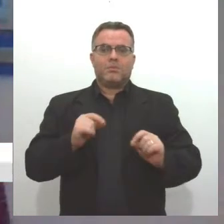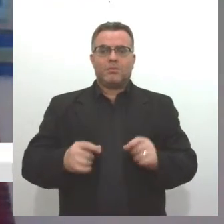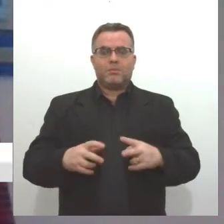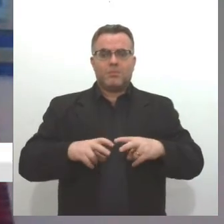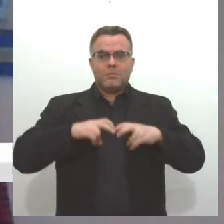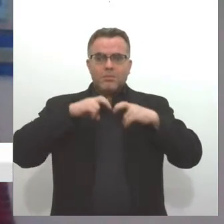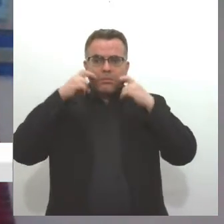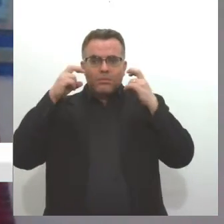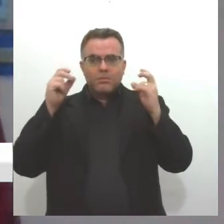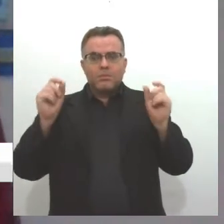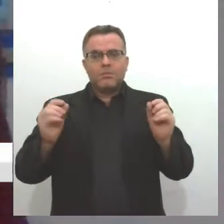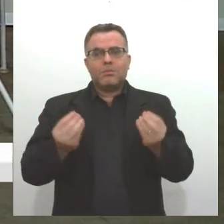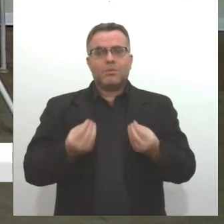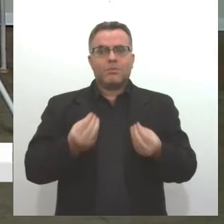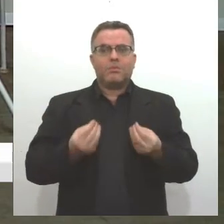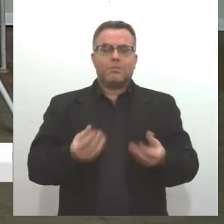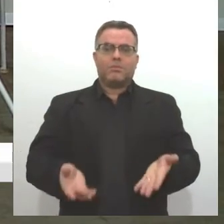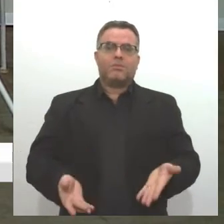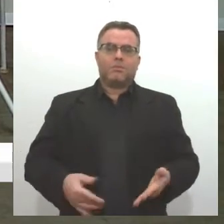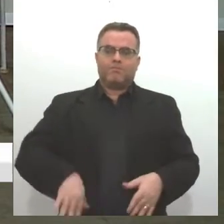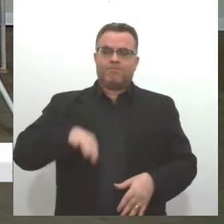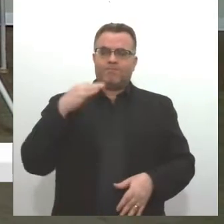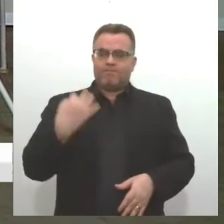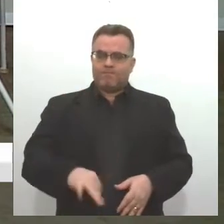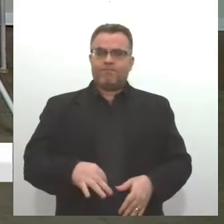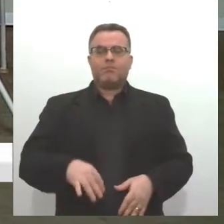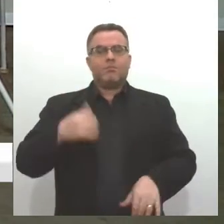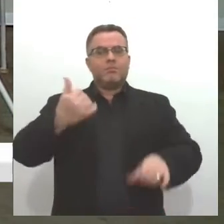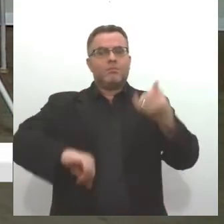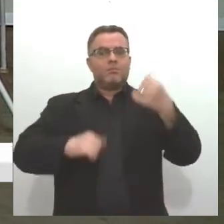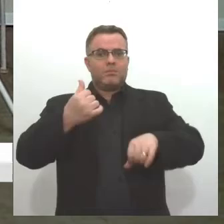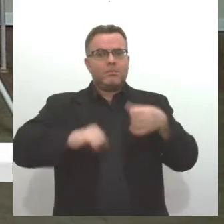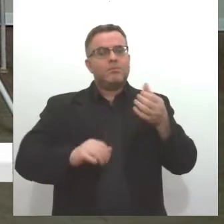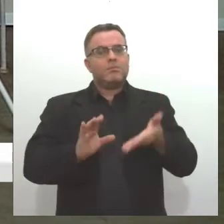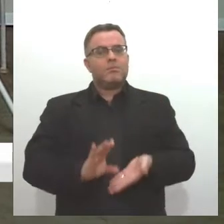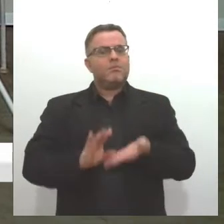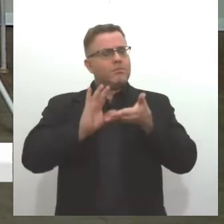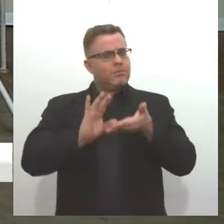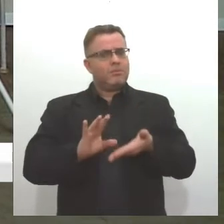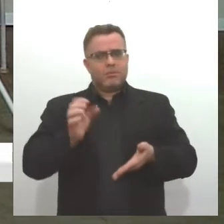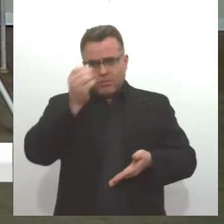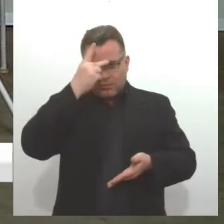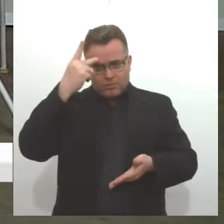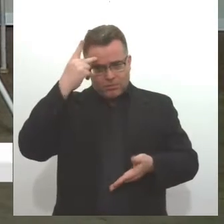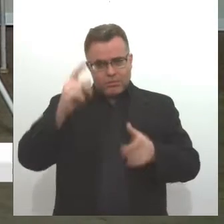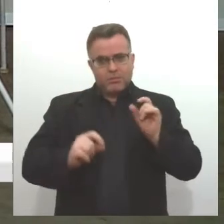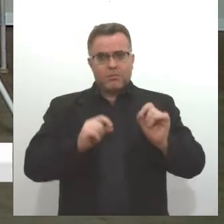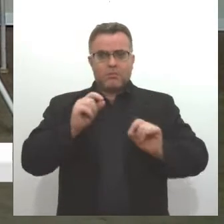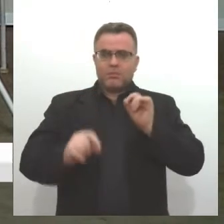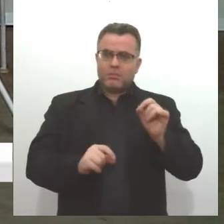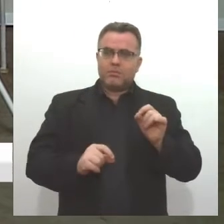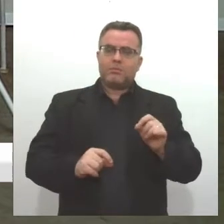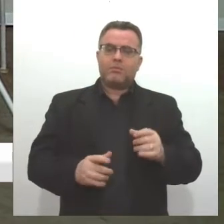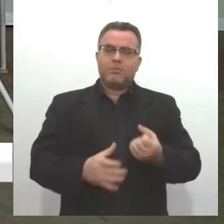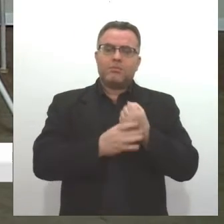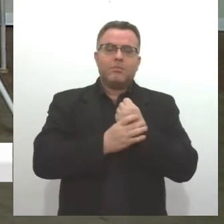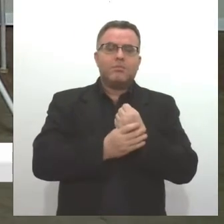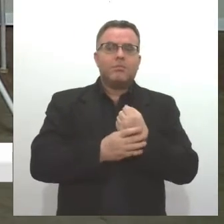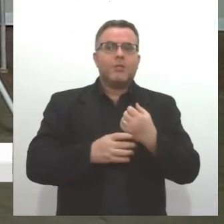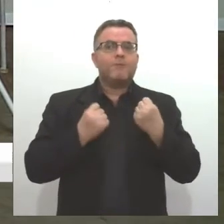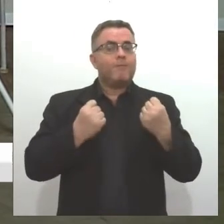questão ambulatorial. Exatamente. A criação de um conselho municipal fortaleceria, inclusive, a luta, né?